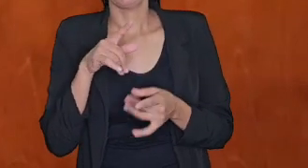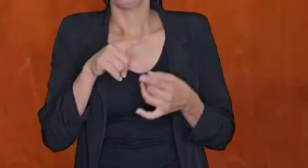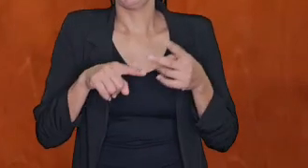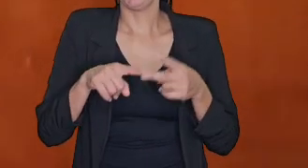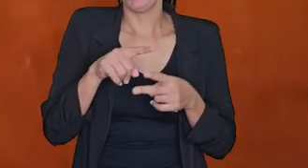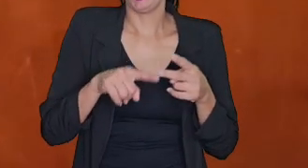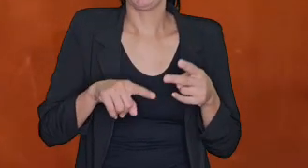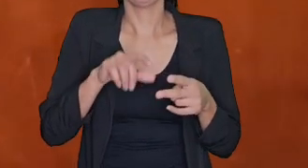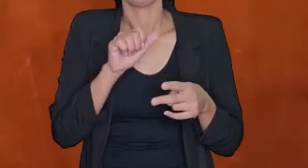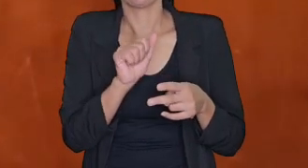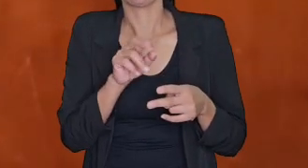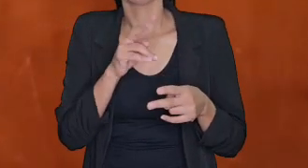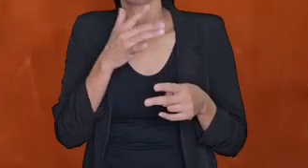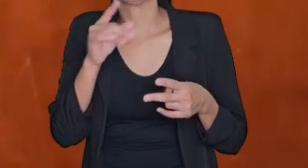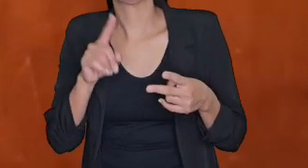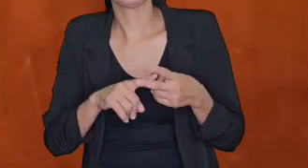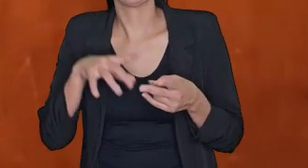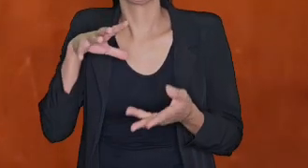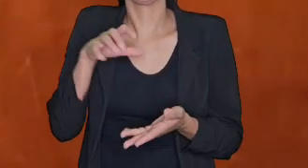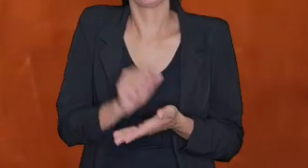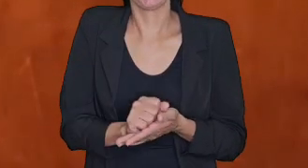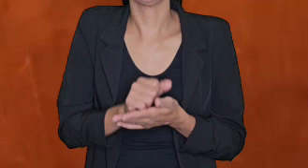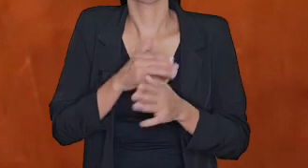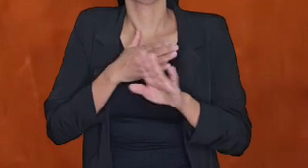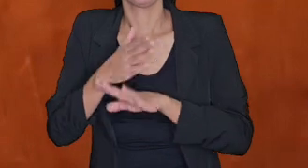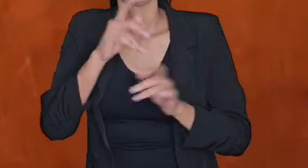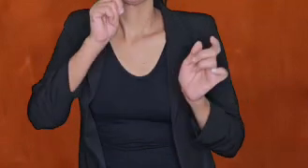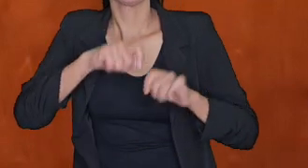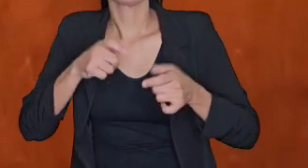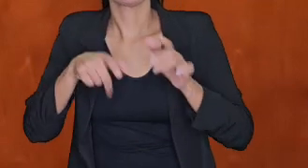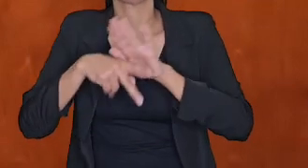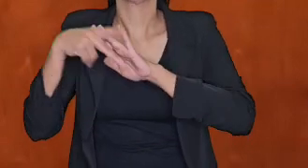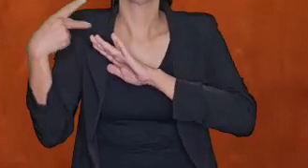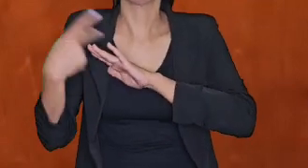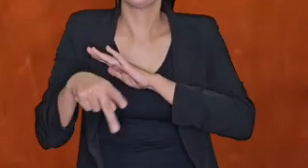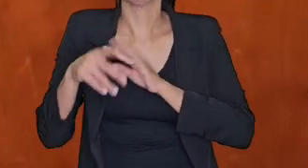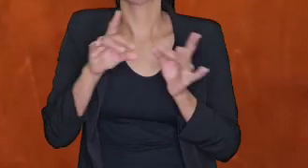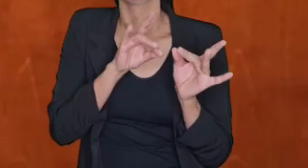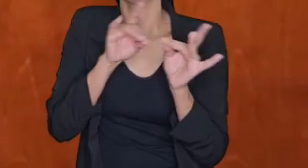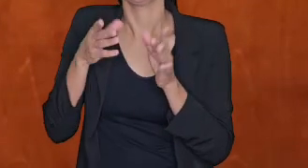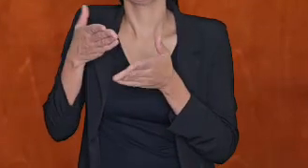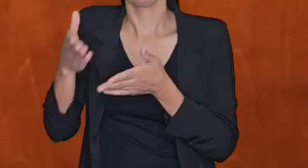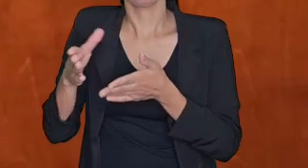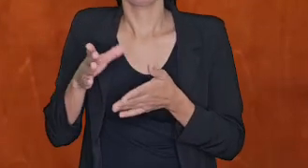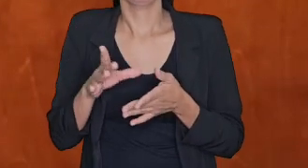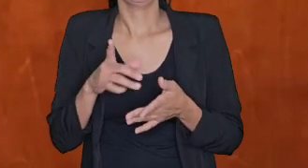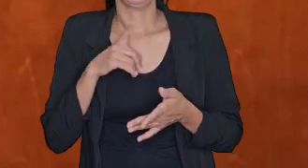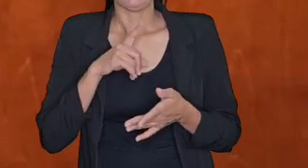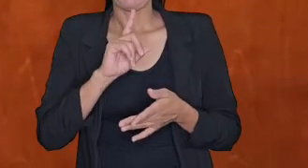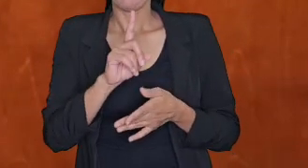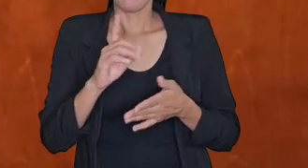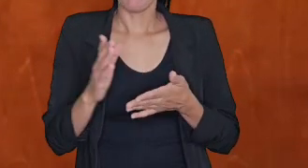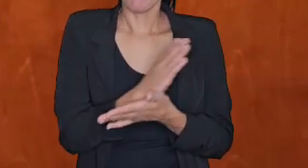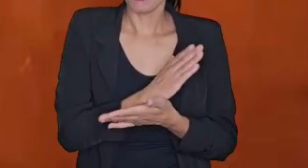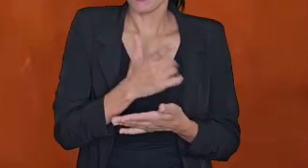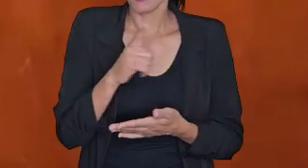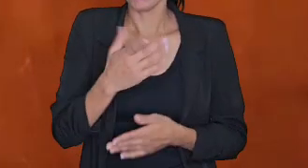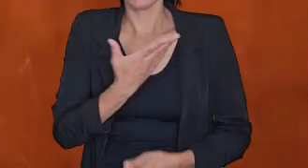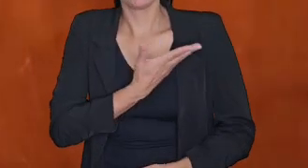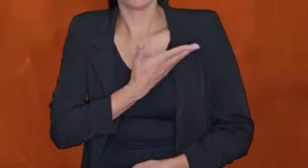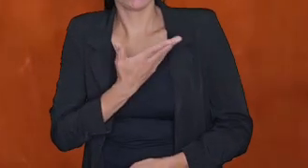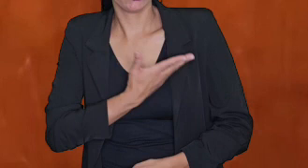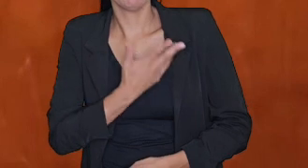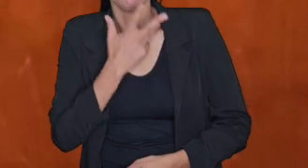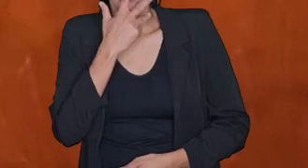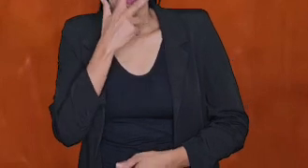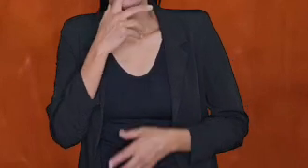para a corregedoria, se é averbação, se é registro, a competência é diferente em São Paulo, e daí se delibera lá, dispensando ou